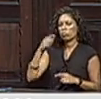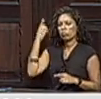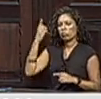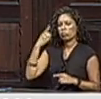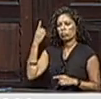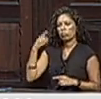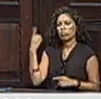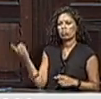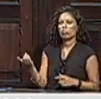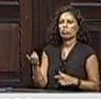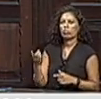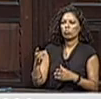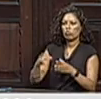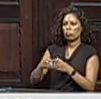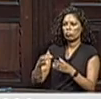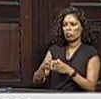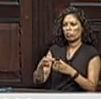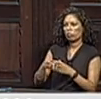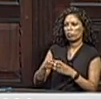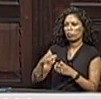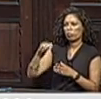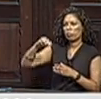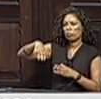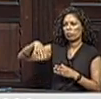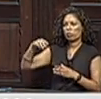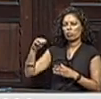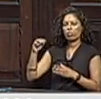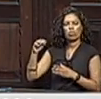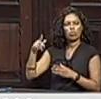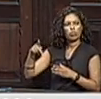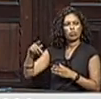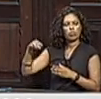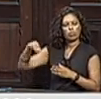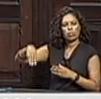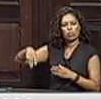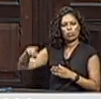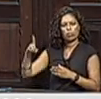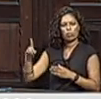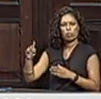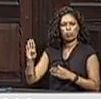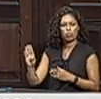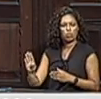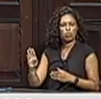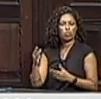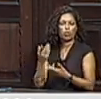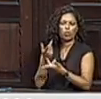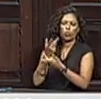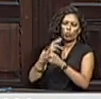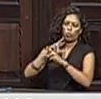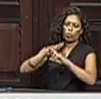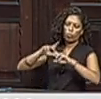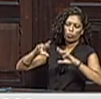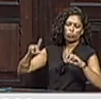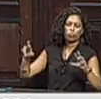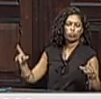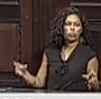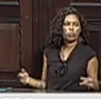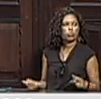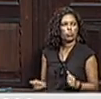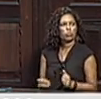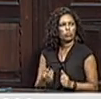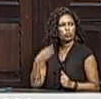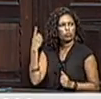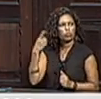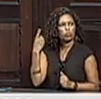PDT, deputado Paulo Ramos, que já é dessa bancada, deputado Zaqueu Teixeira e tantos outros